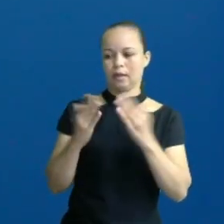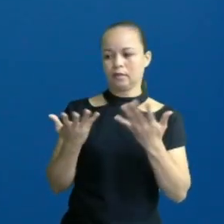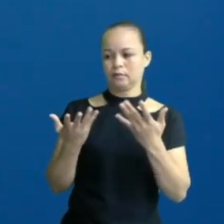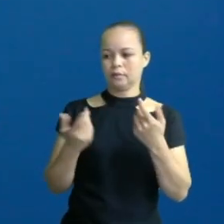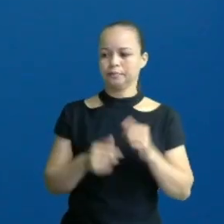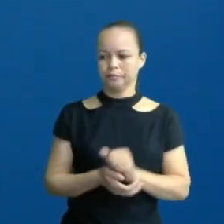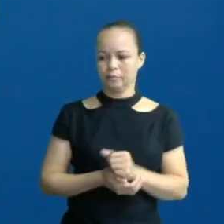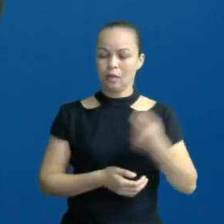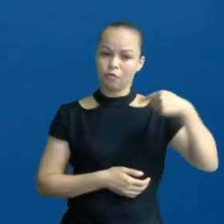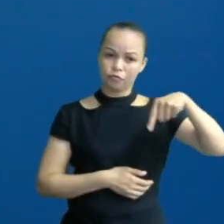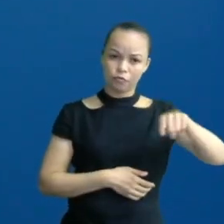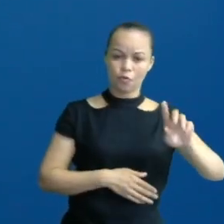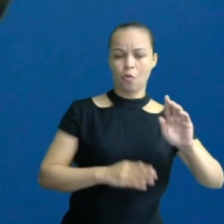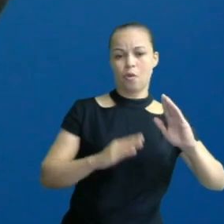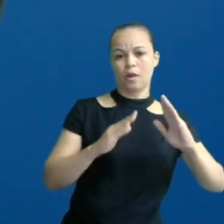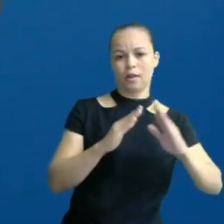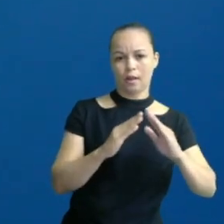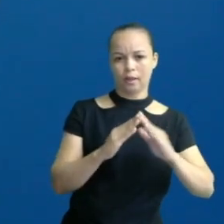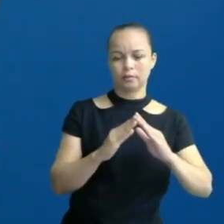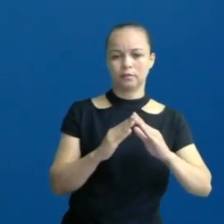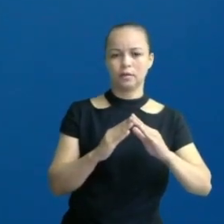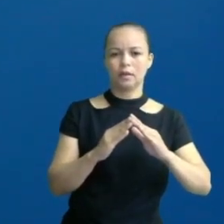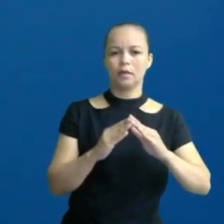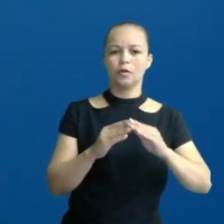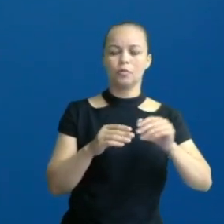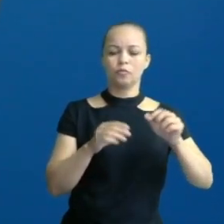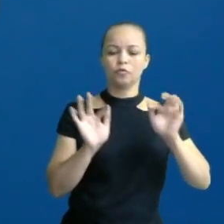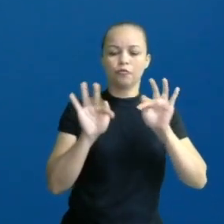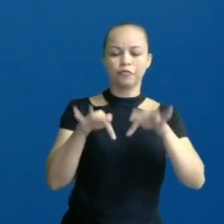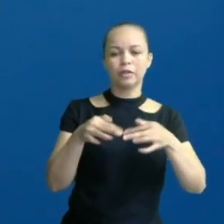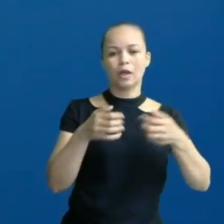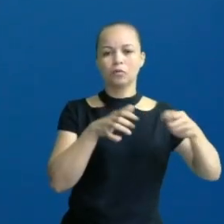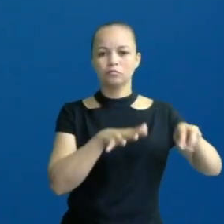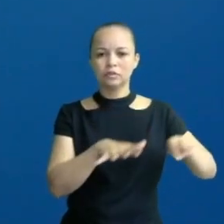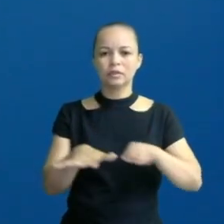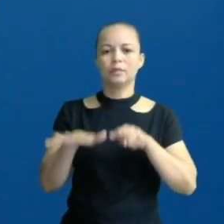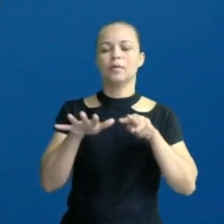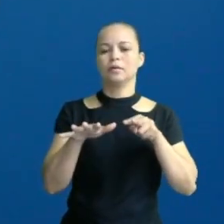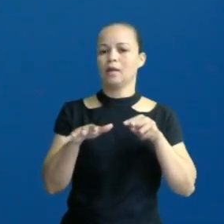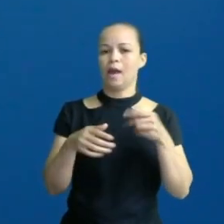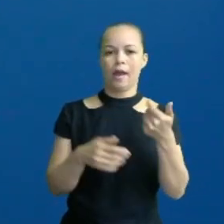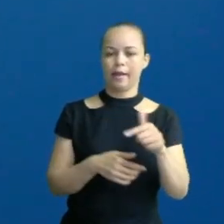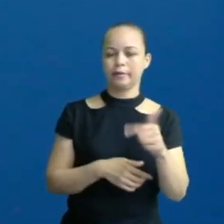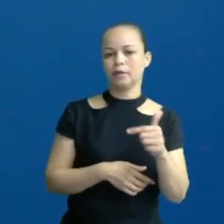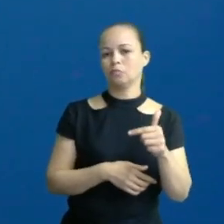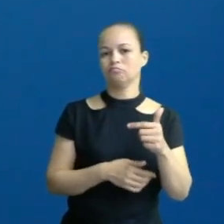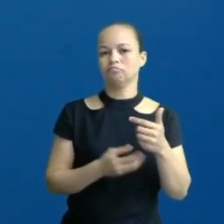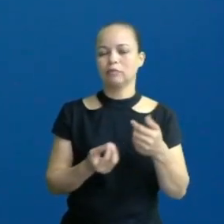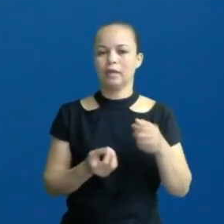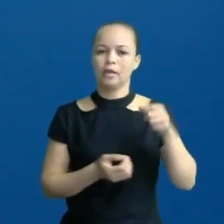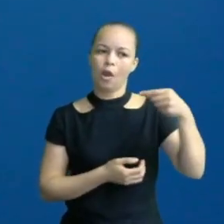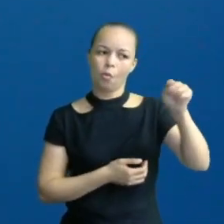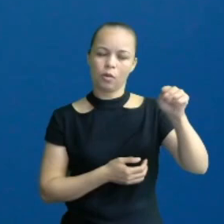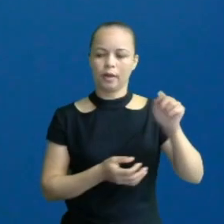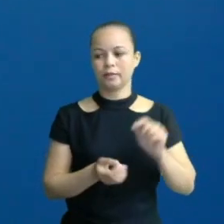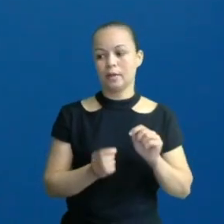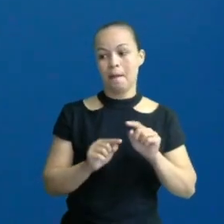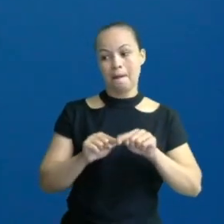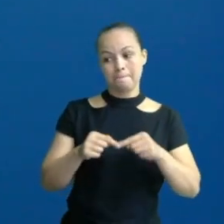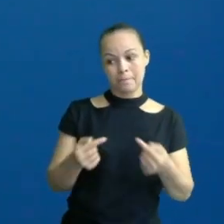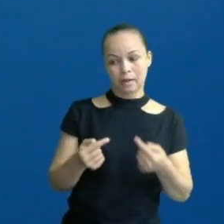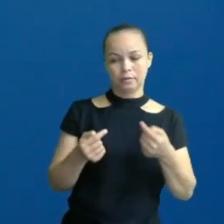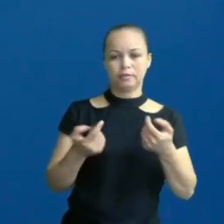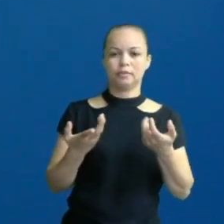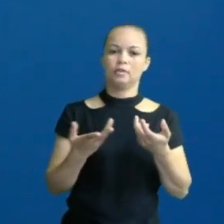à casa no próximo fim de semana, não utilizaria, porque casa estava significando um lar. Mas se